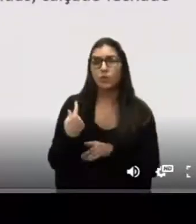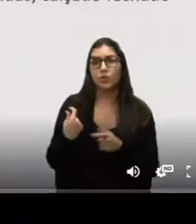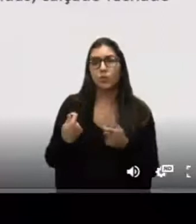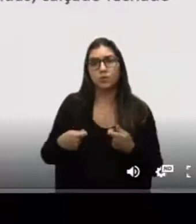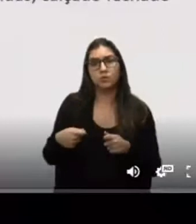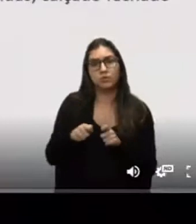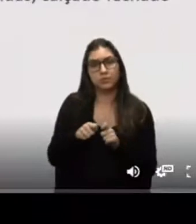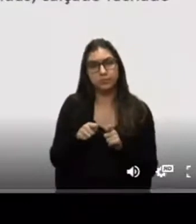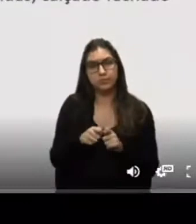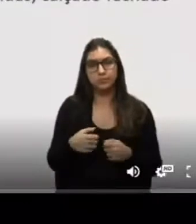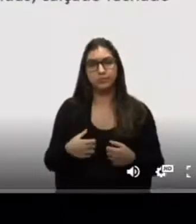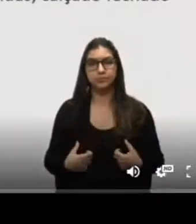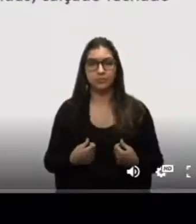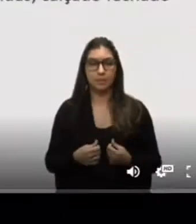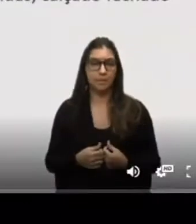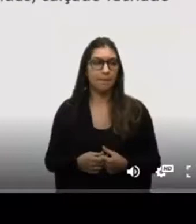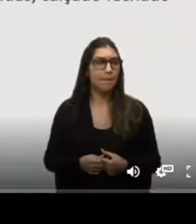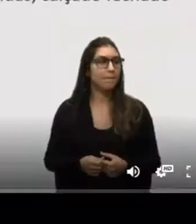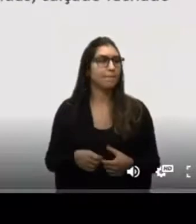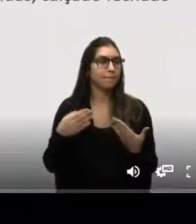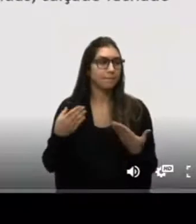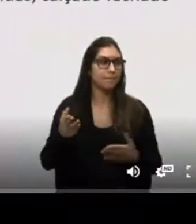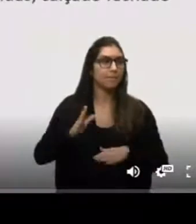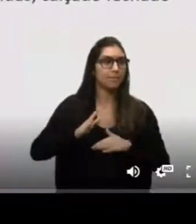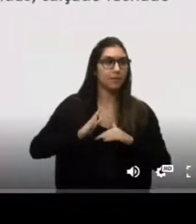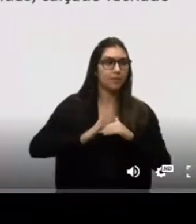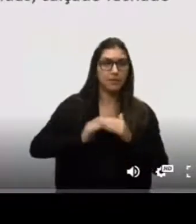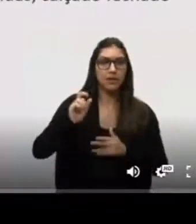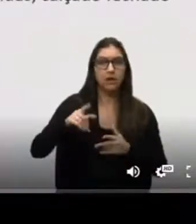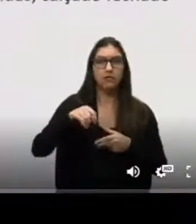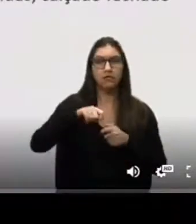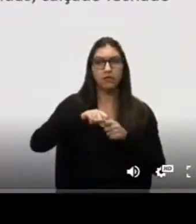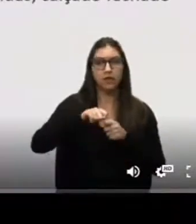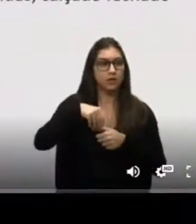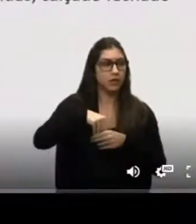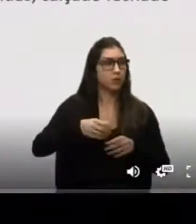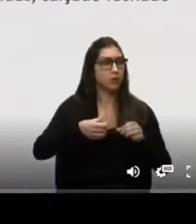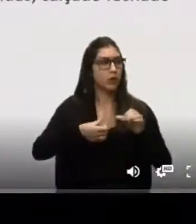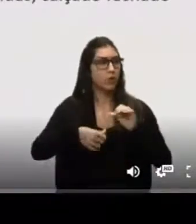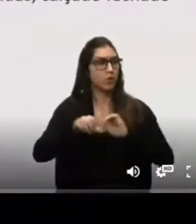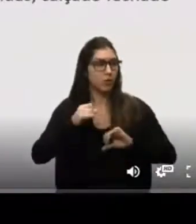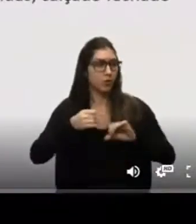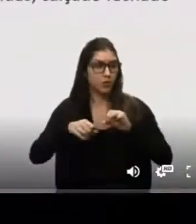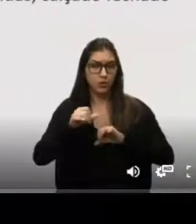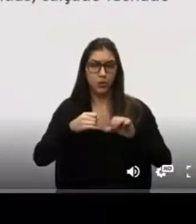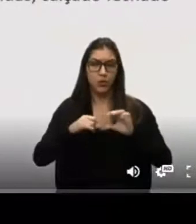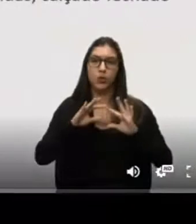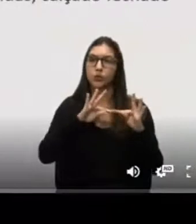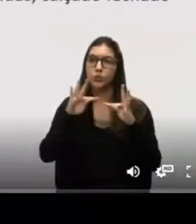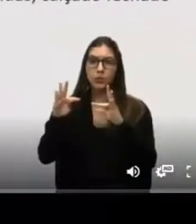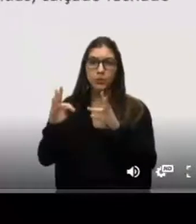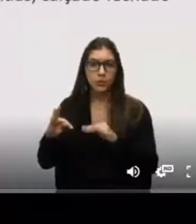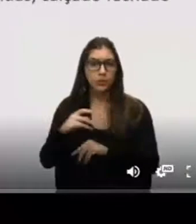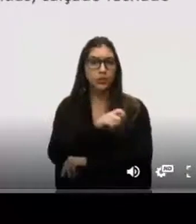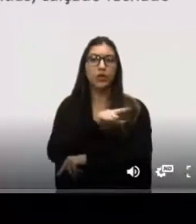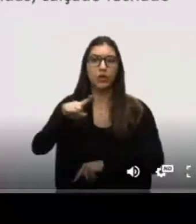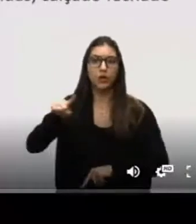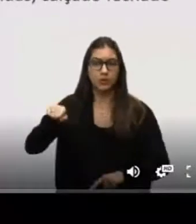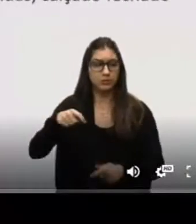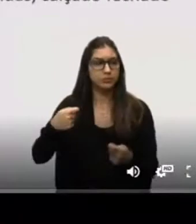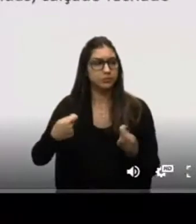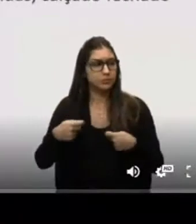temos para a realização da prática. Então, as práticas elas estão realizadas no laboratório multidisciplinar. Todos os alunos eles